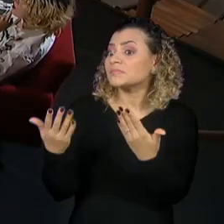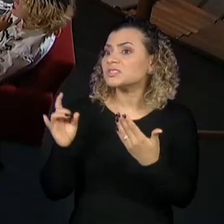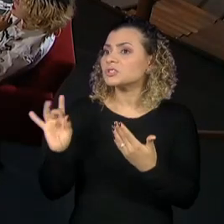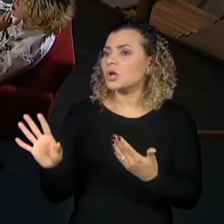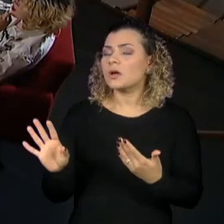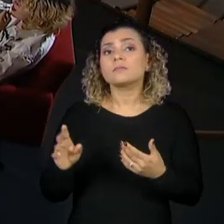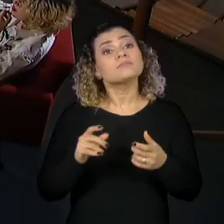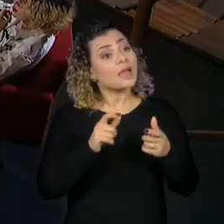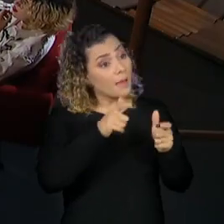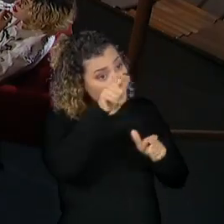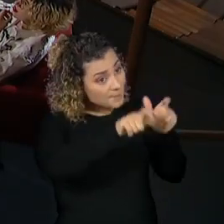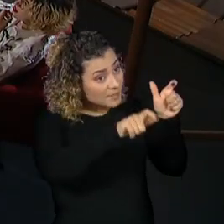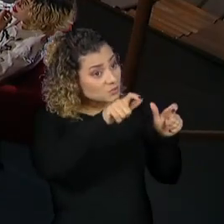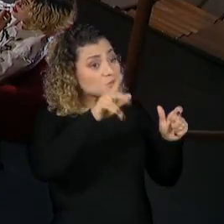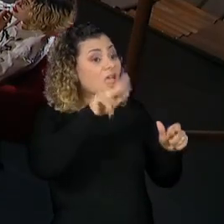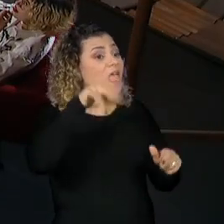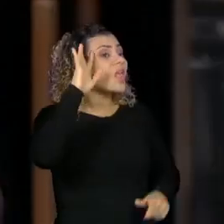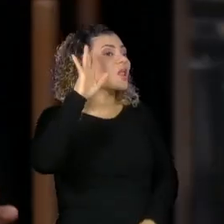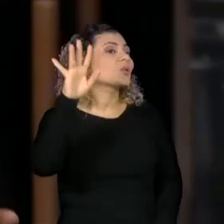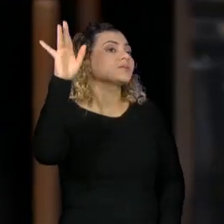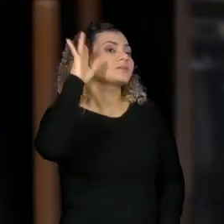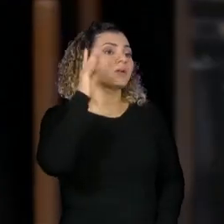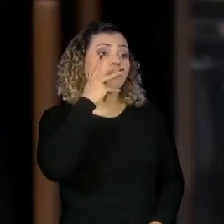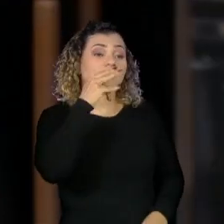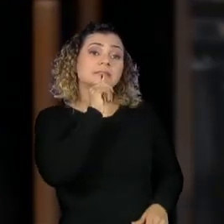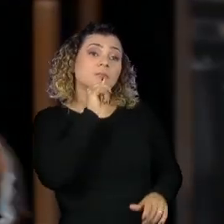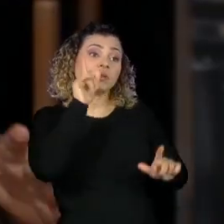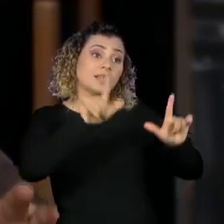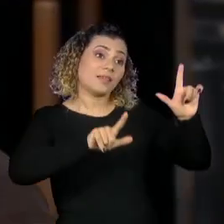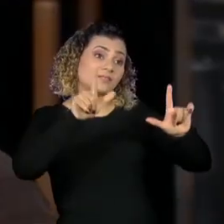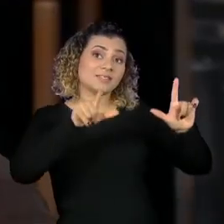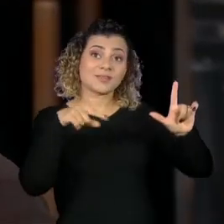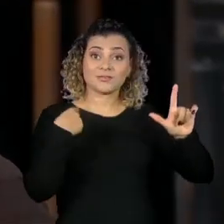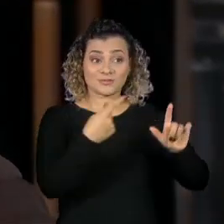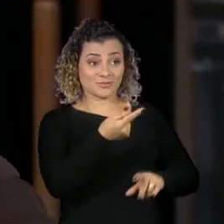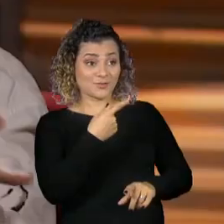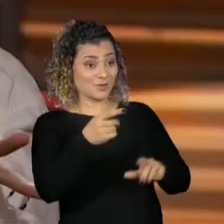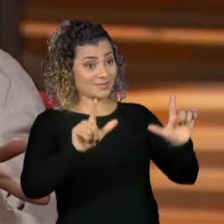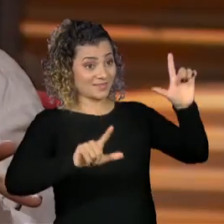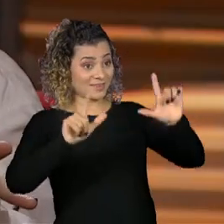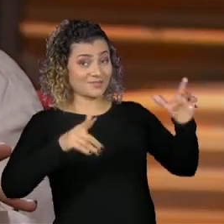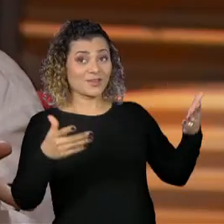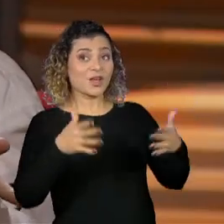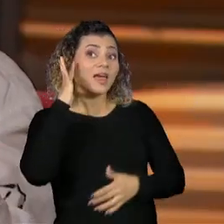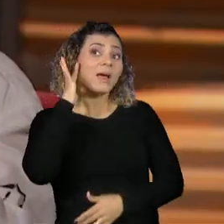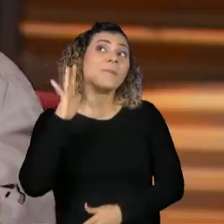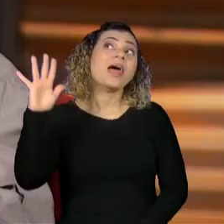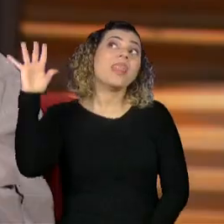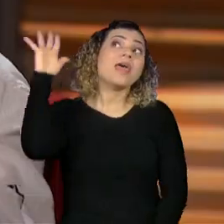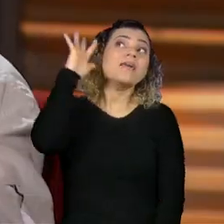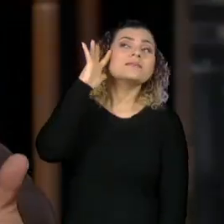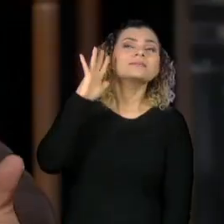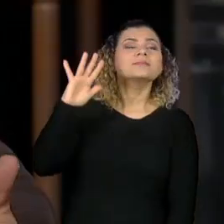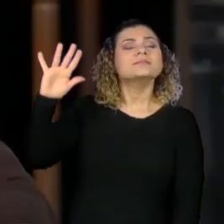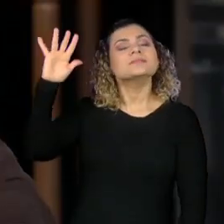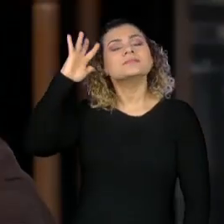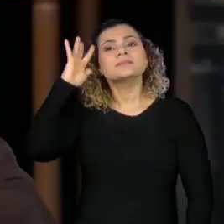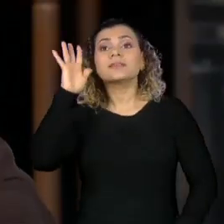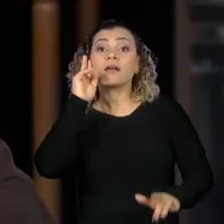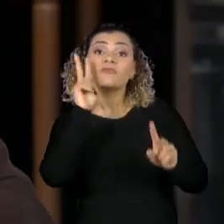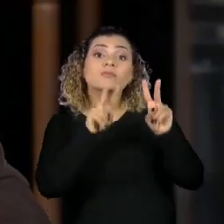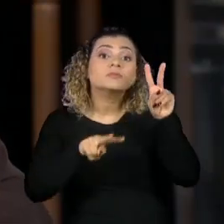mundo que muita gente atribui a ilusão por exemplo a televisão nós estamos aqui dentro não mundo a aparência das